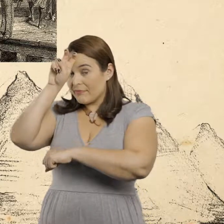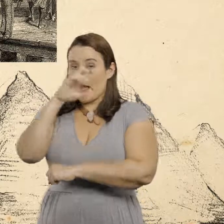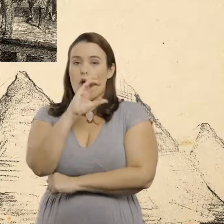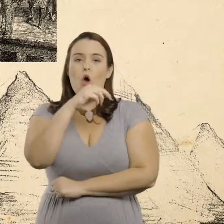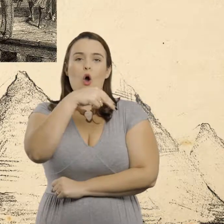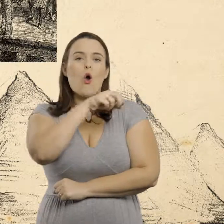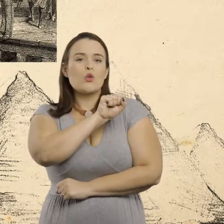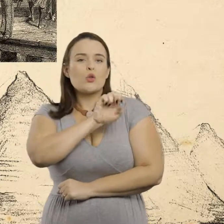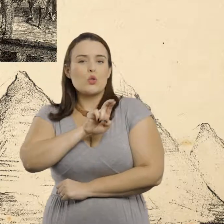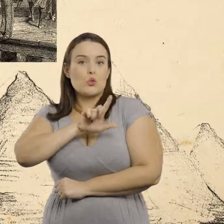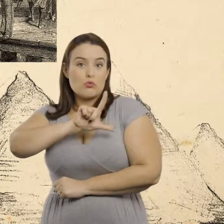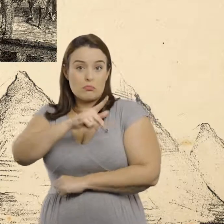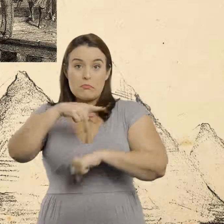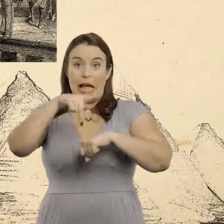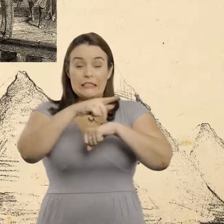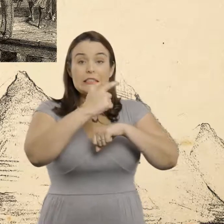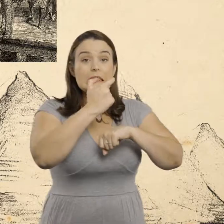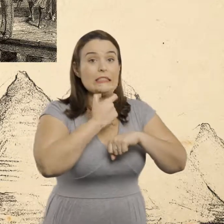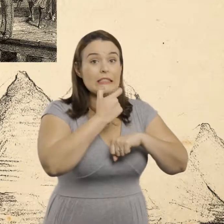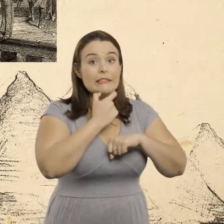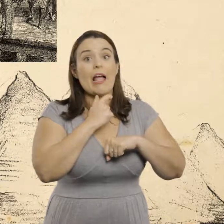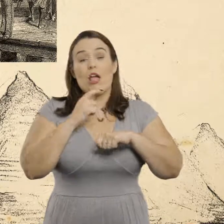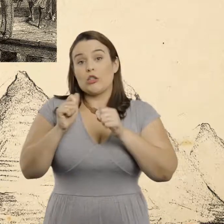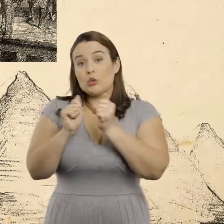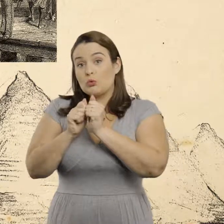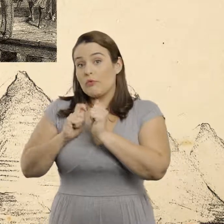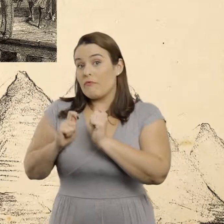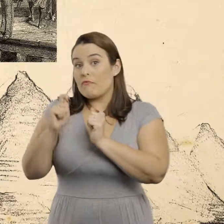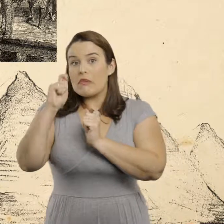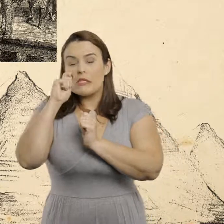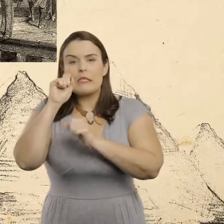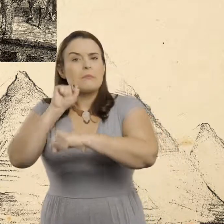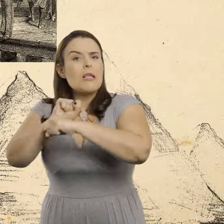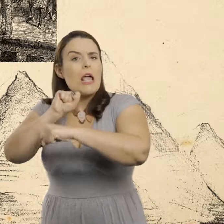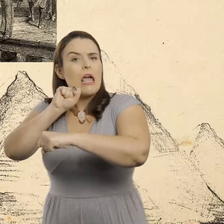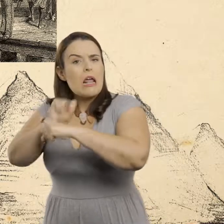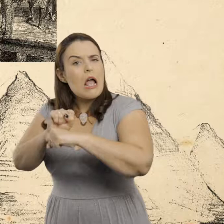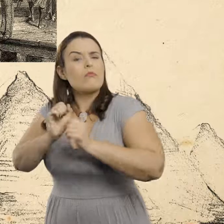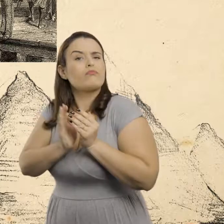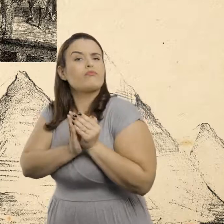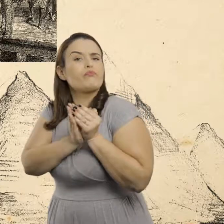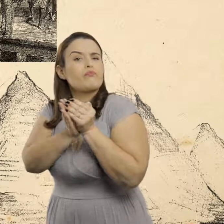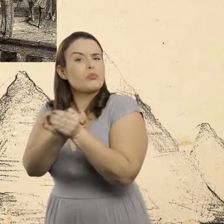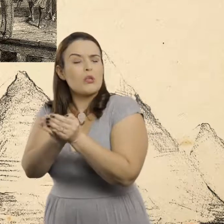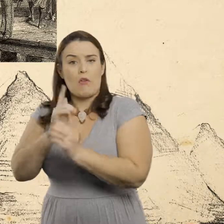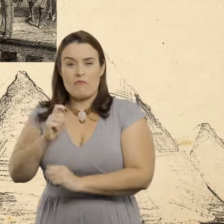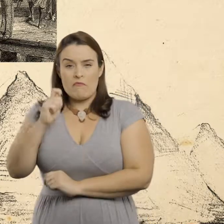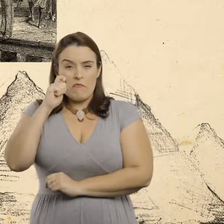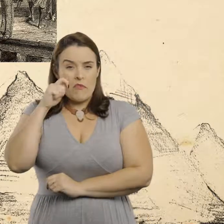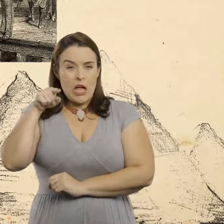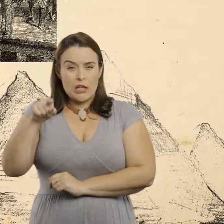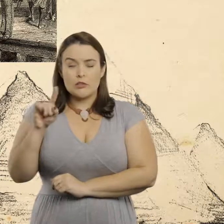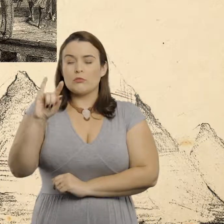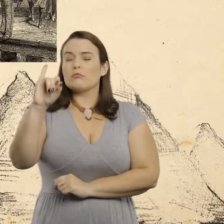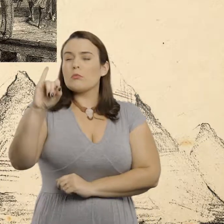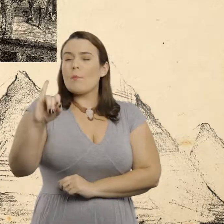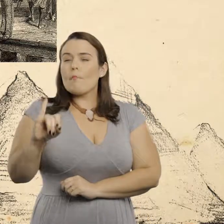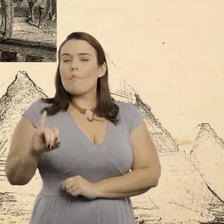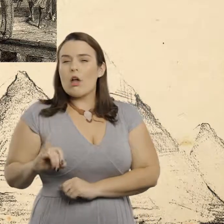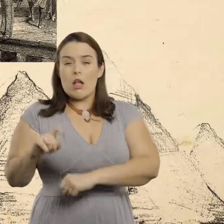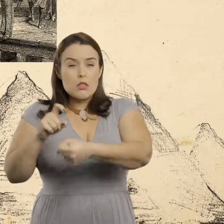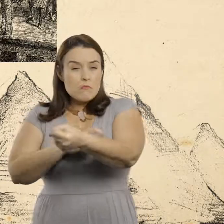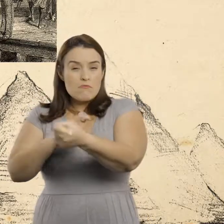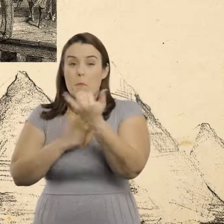O cônsul da Inglaterra e o detetive Fix ficaram esperando o navio no porto do Egito. O detetive Fix era um homem